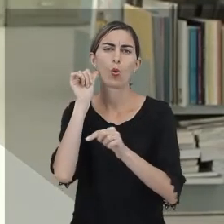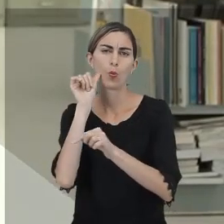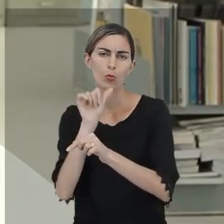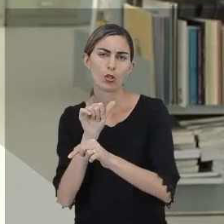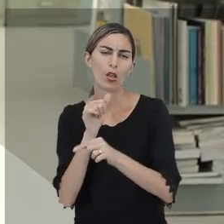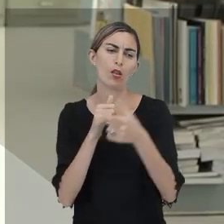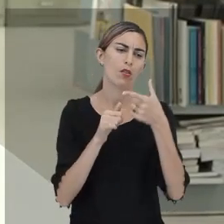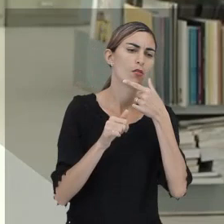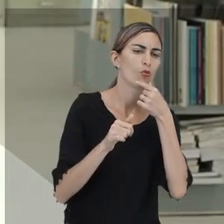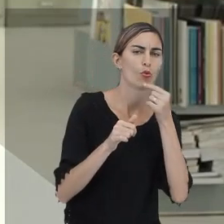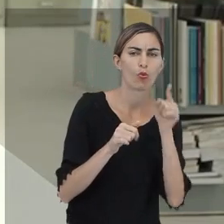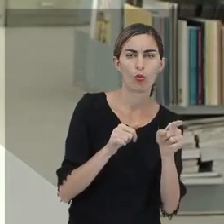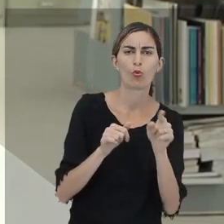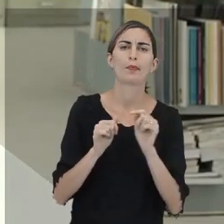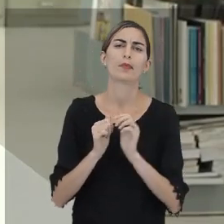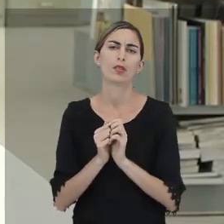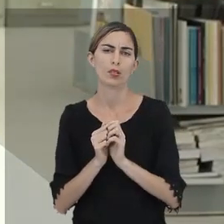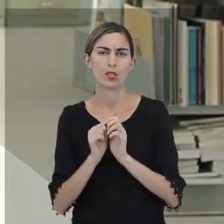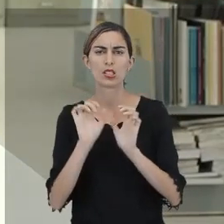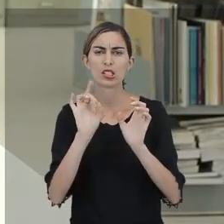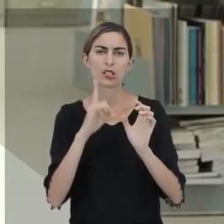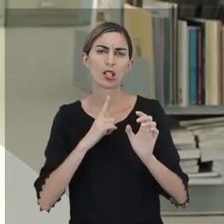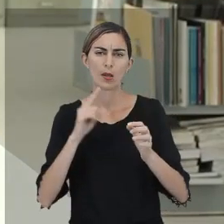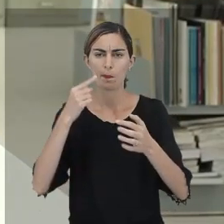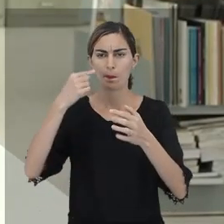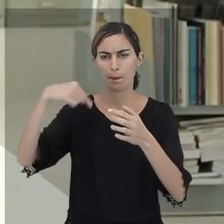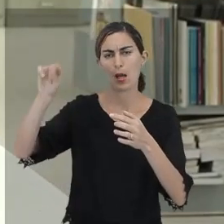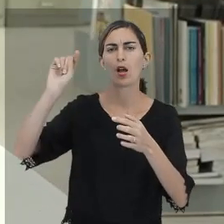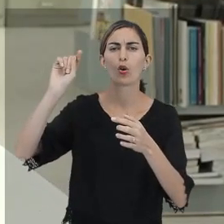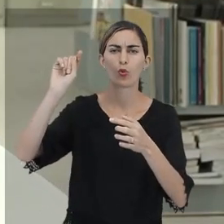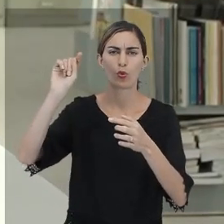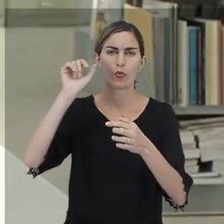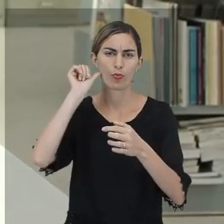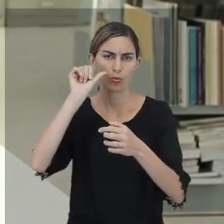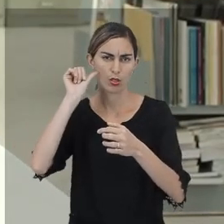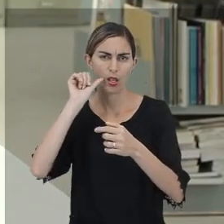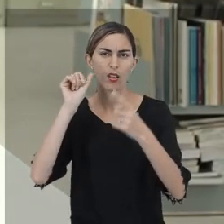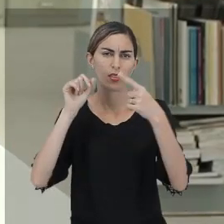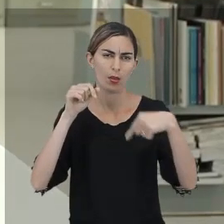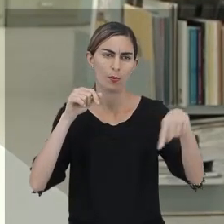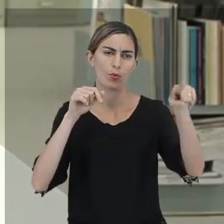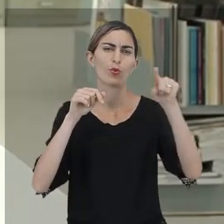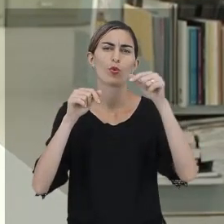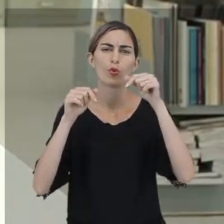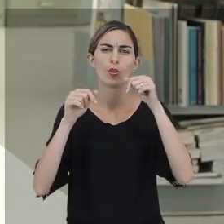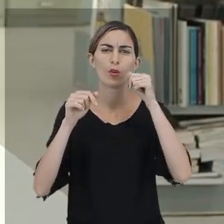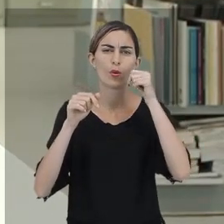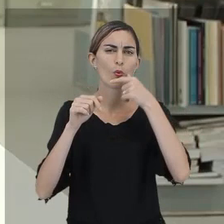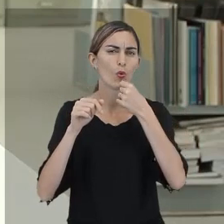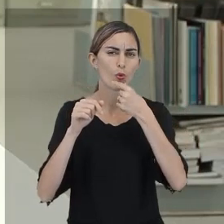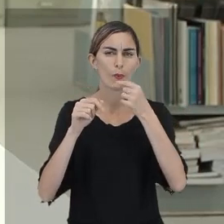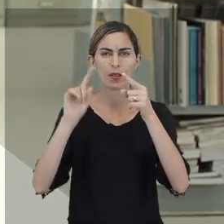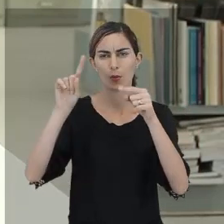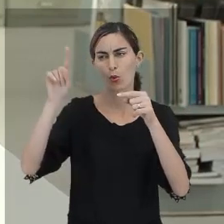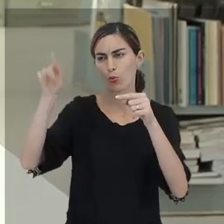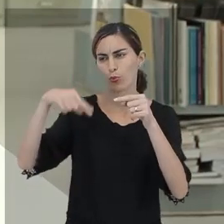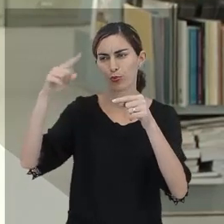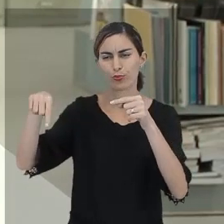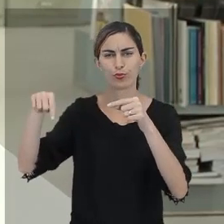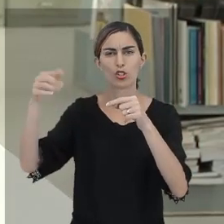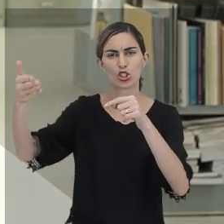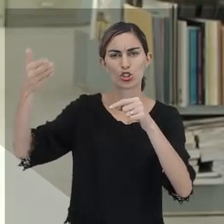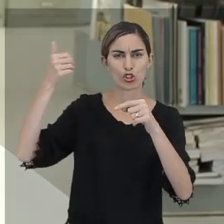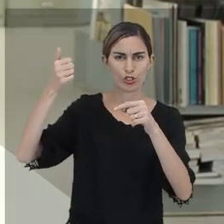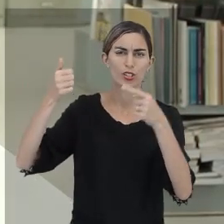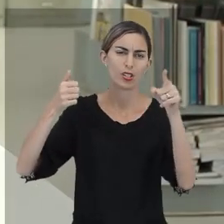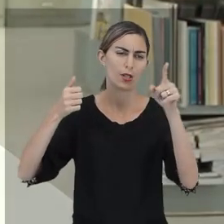feminino se eventualmente tiver marcado feminino e você selecionar masculino ou feminino desmarcado e o masculino ficar em um